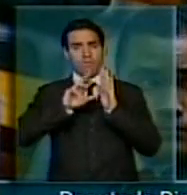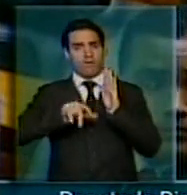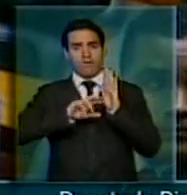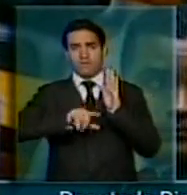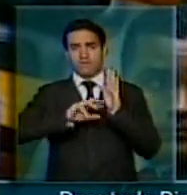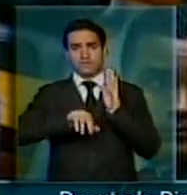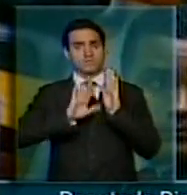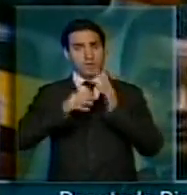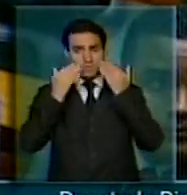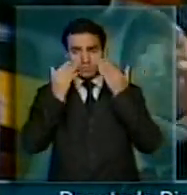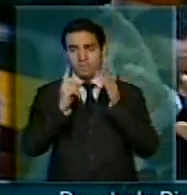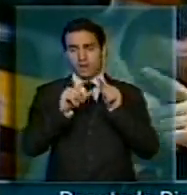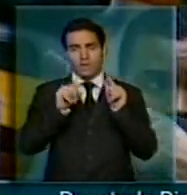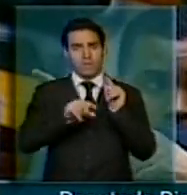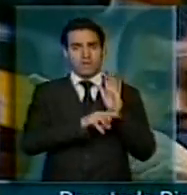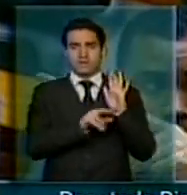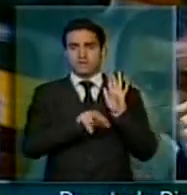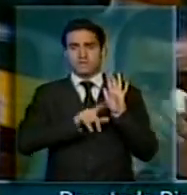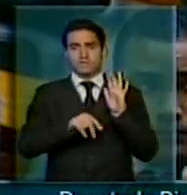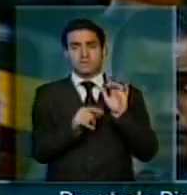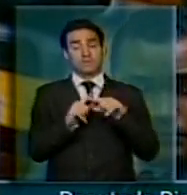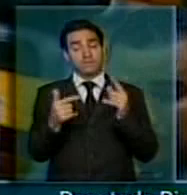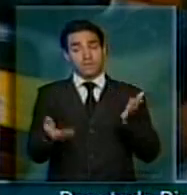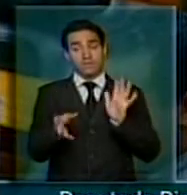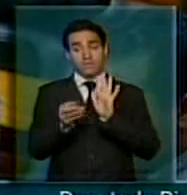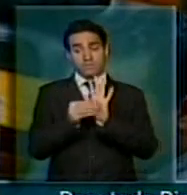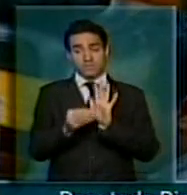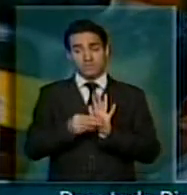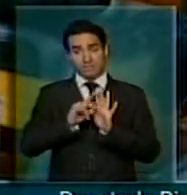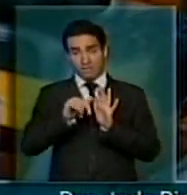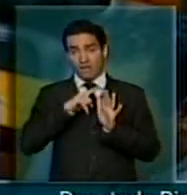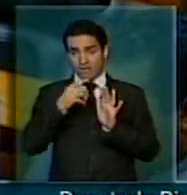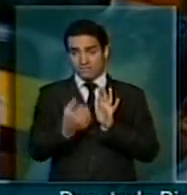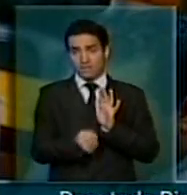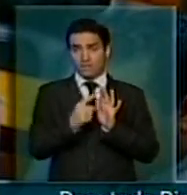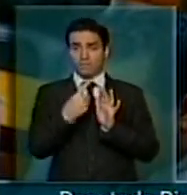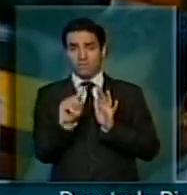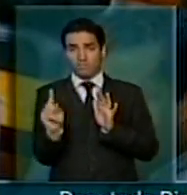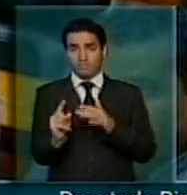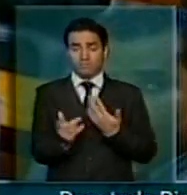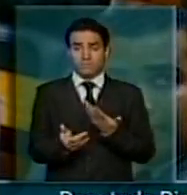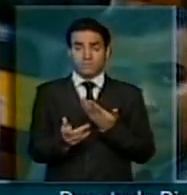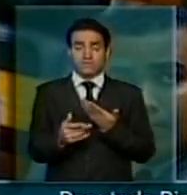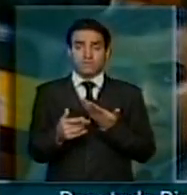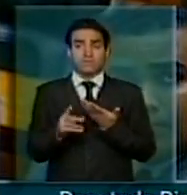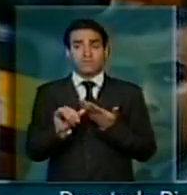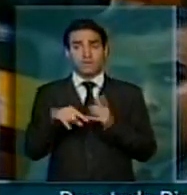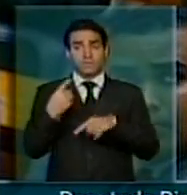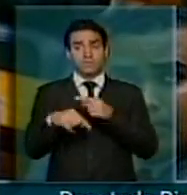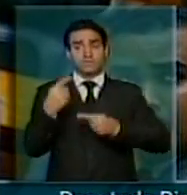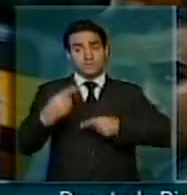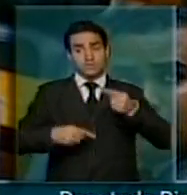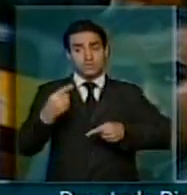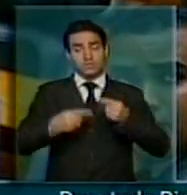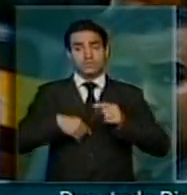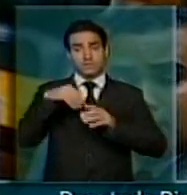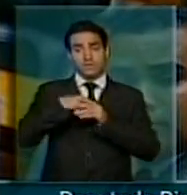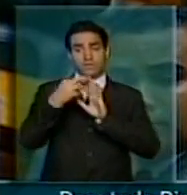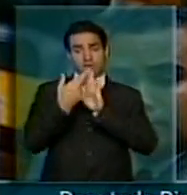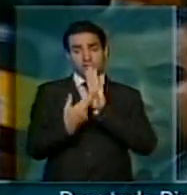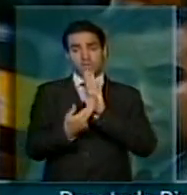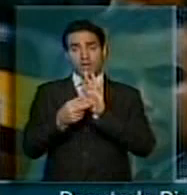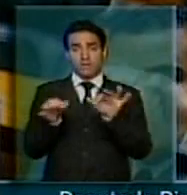foi apresentado, essas emendas estarão convalidadas e aí sim nós passaremos a discutir em cima do relatório